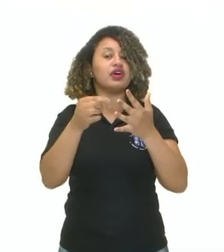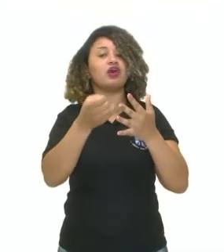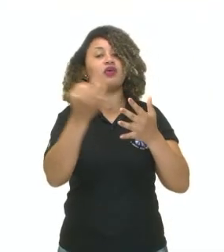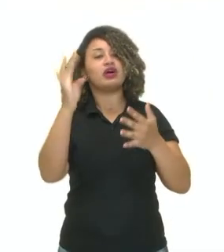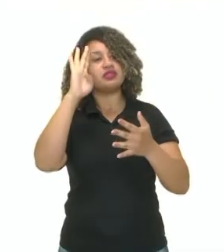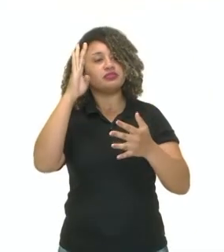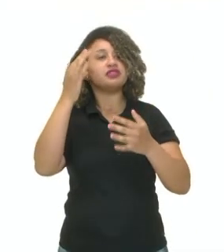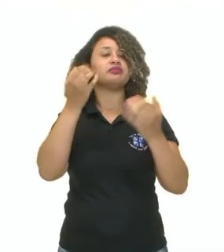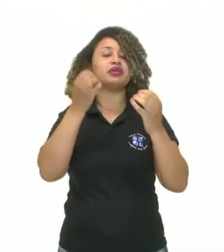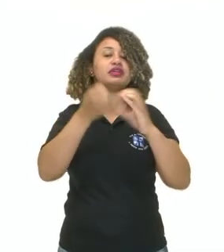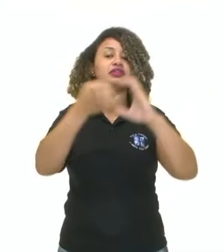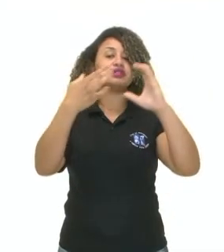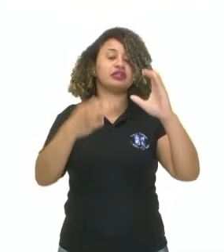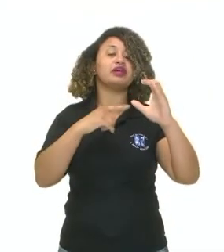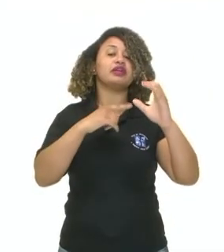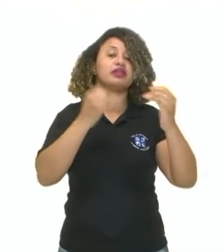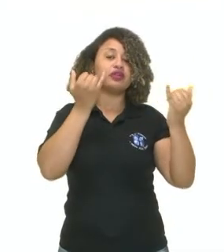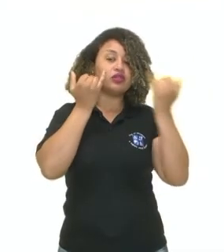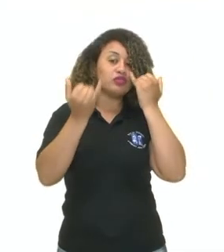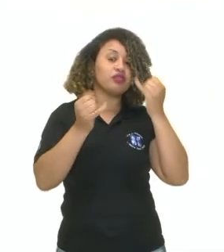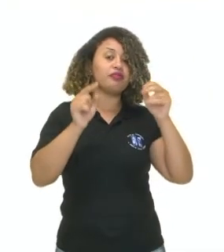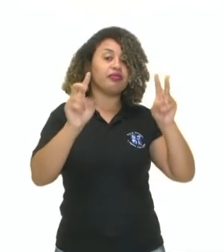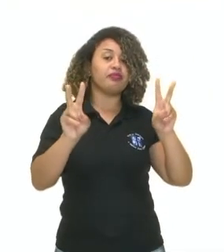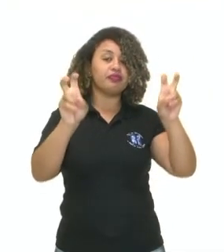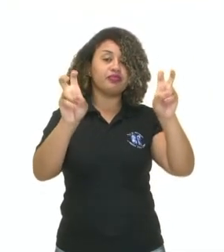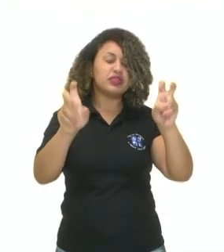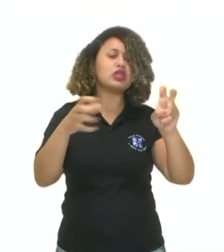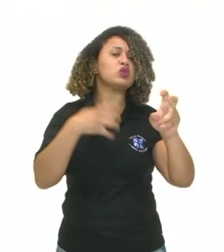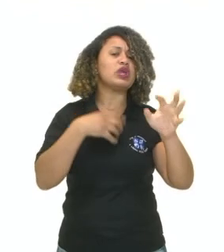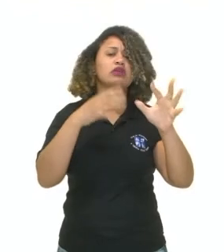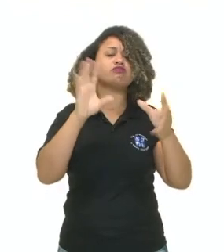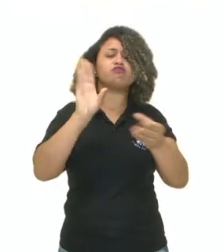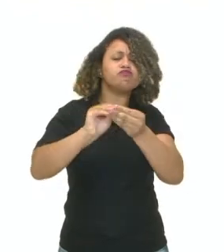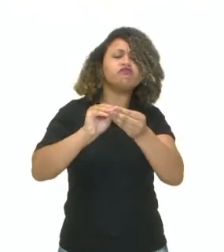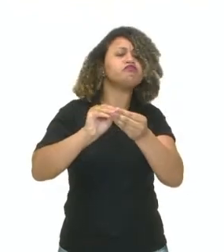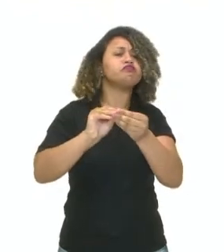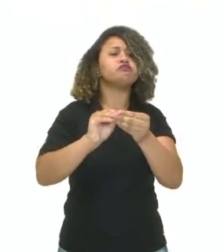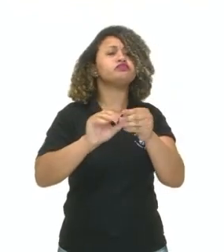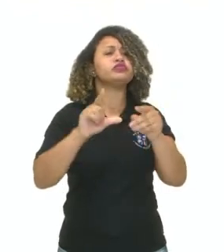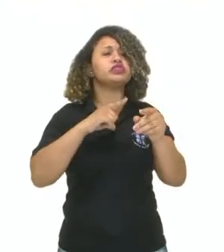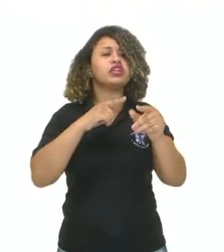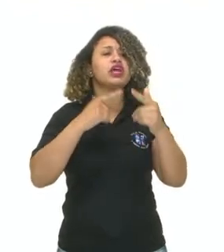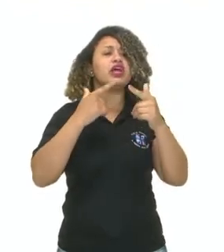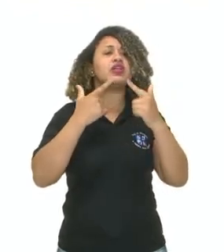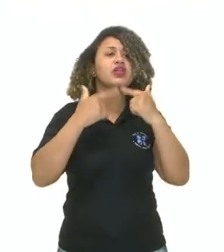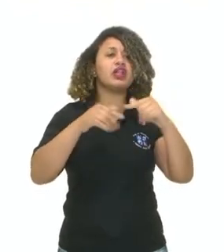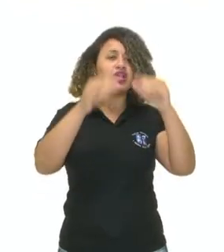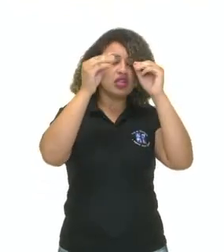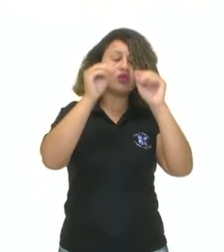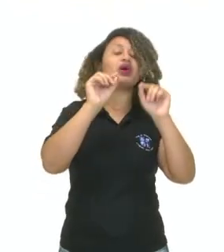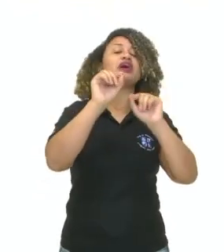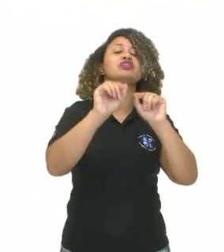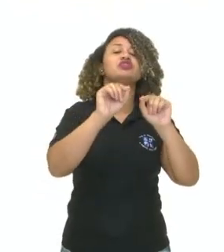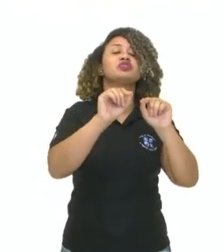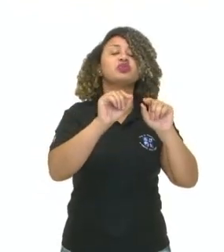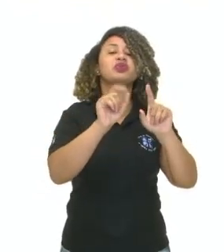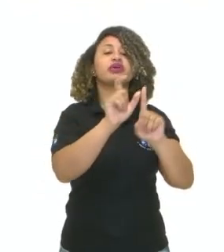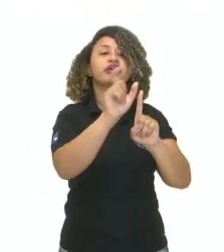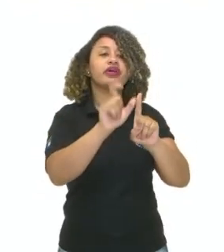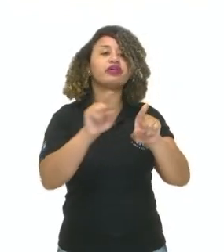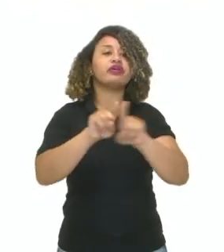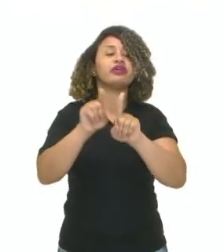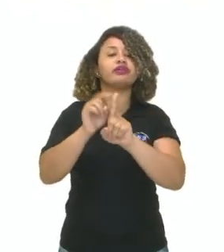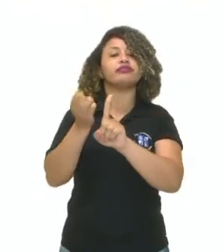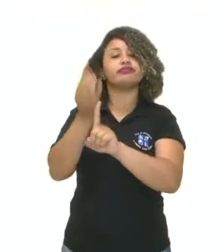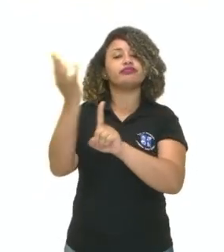apresenta informações sobre determinado assunto de forma sintética, combinando linguagem verbal, textos curtos, e linguagem